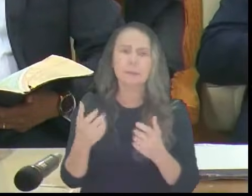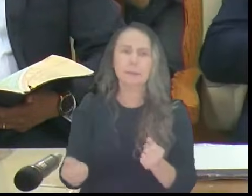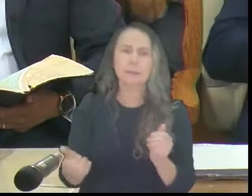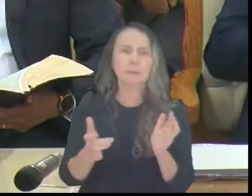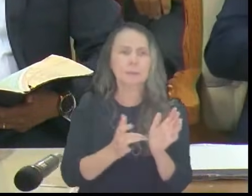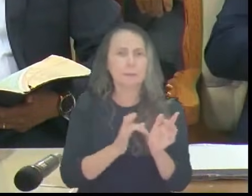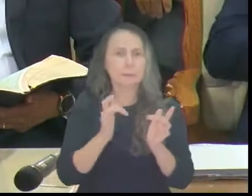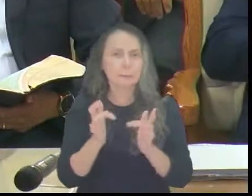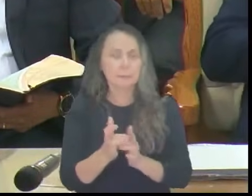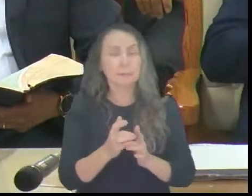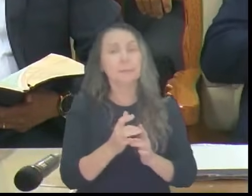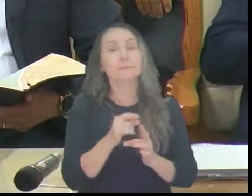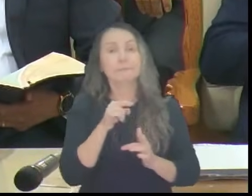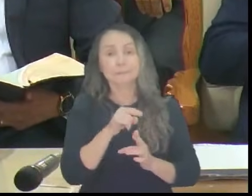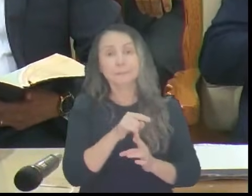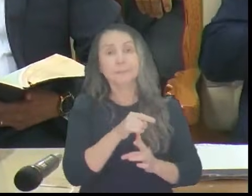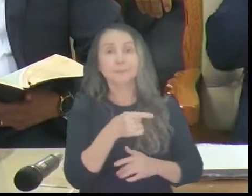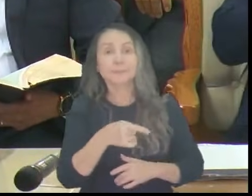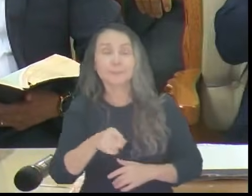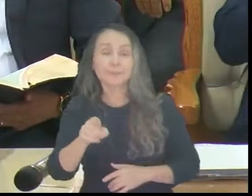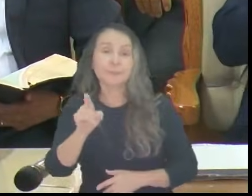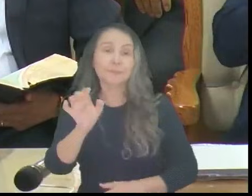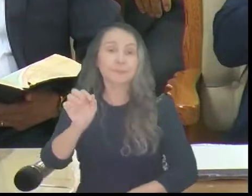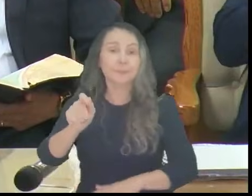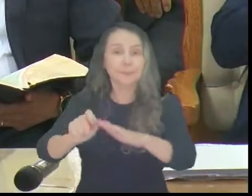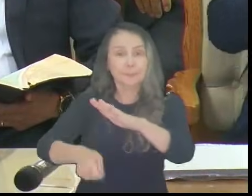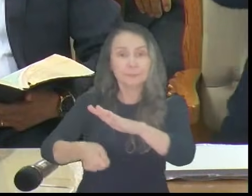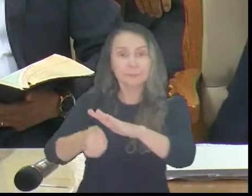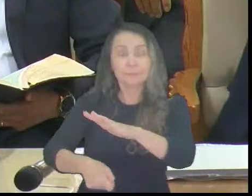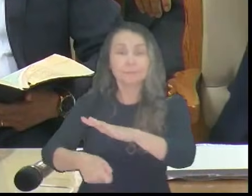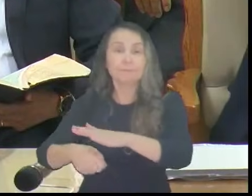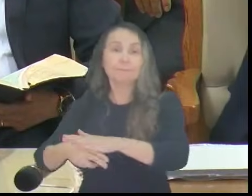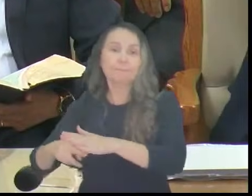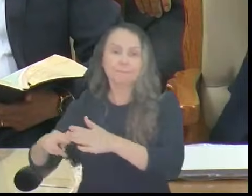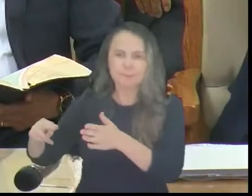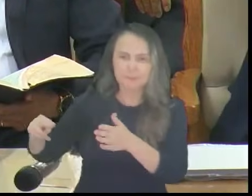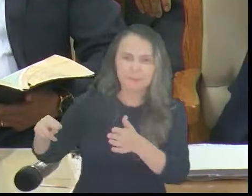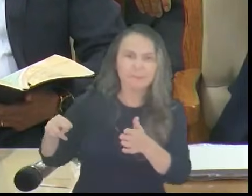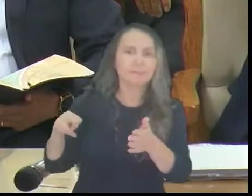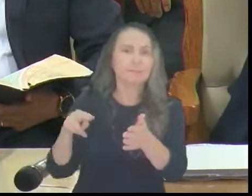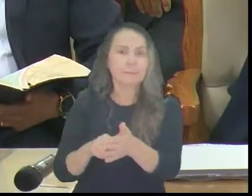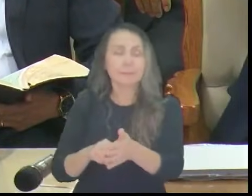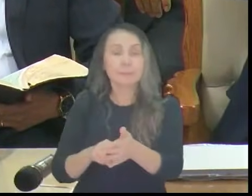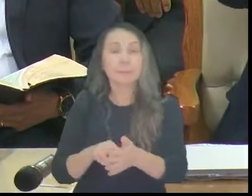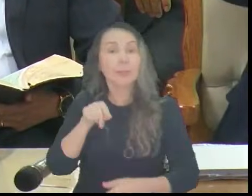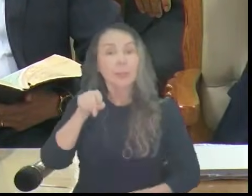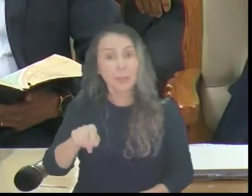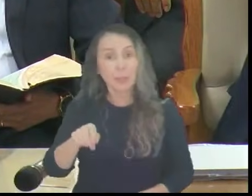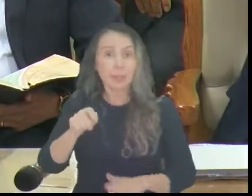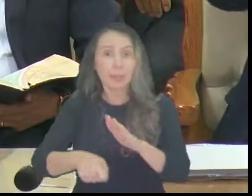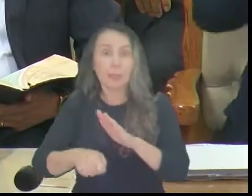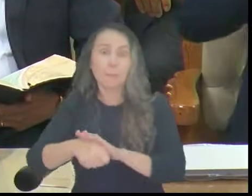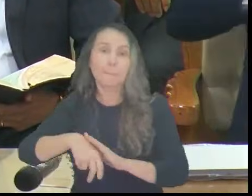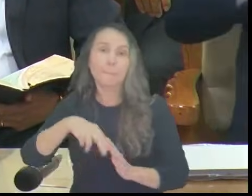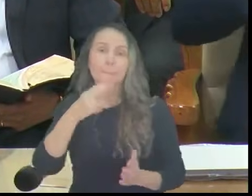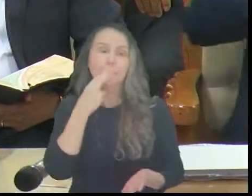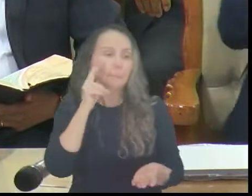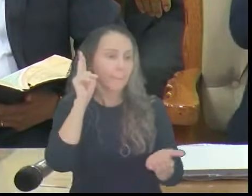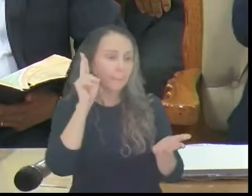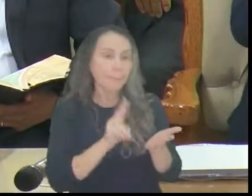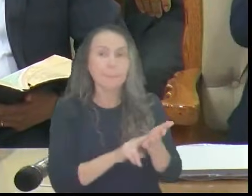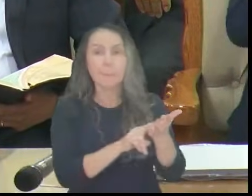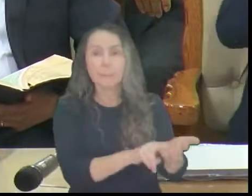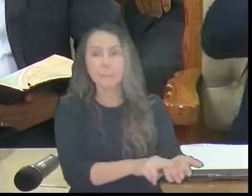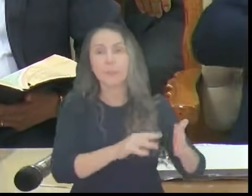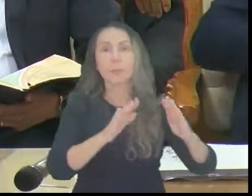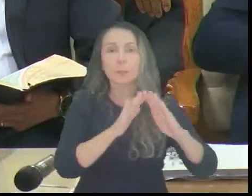às autoridades. E as autoridades multaram a escola. Isso na Irlanda do